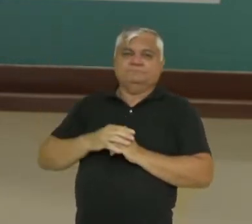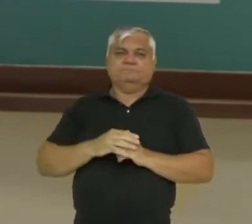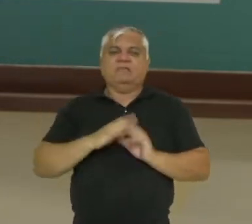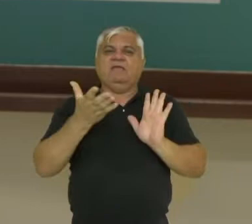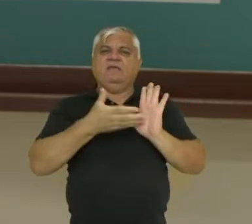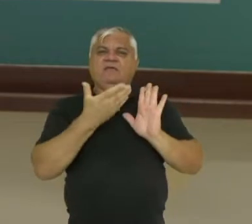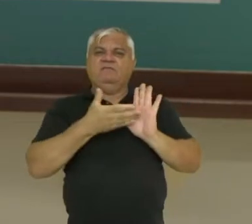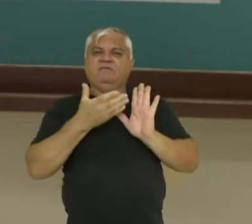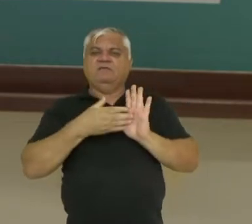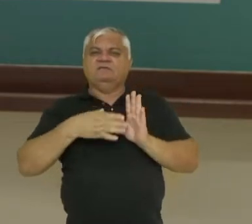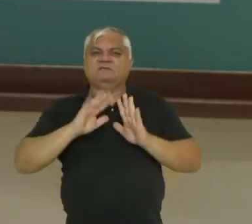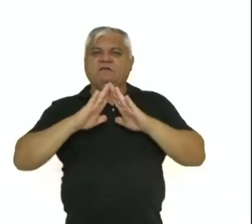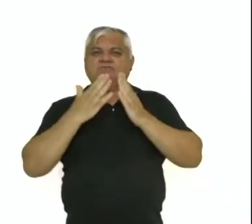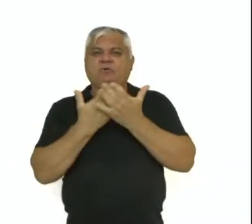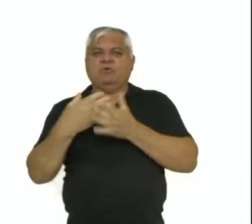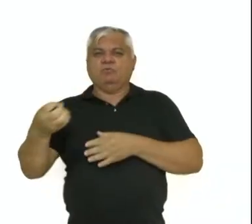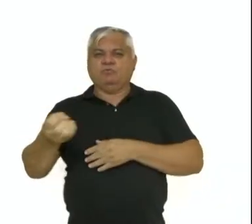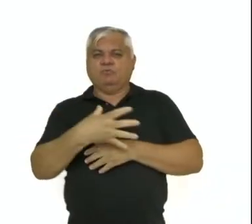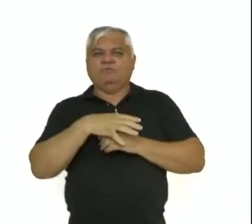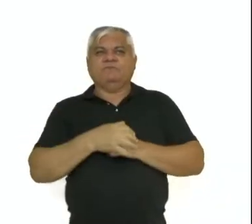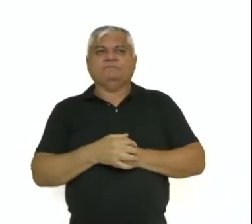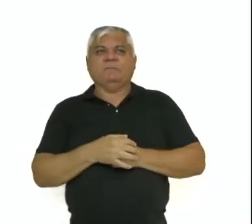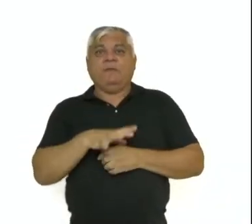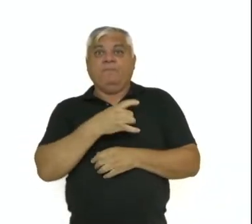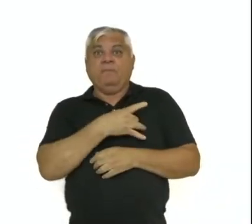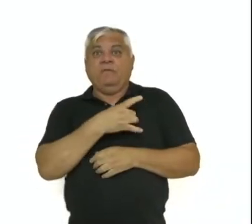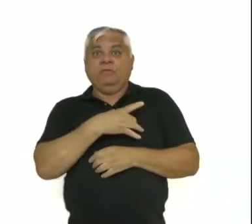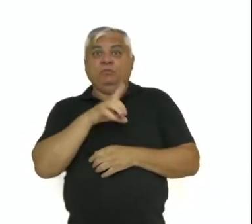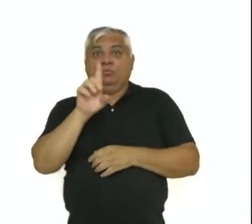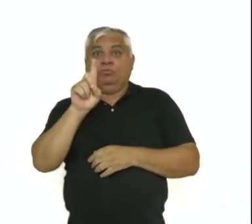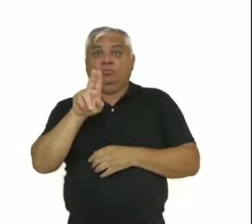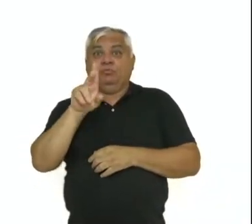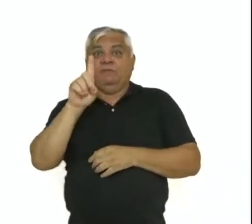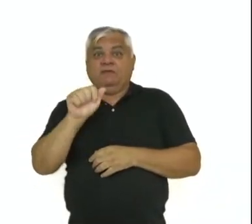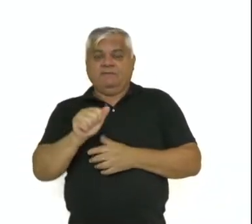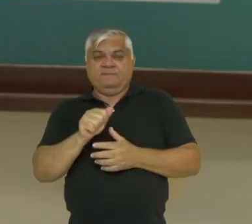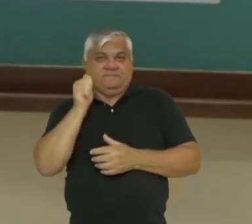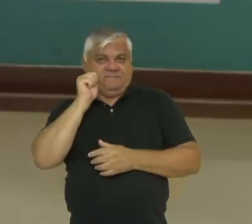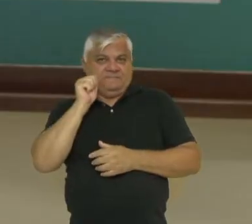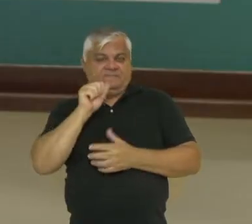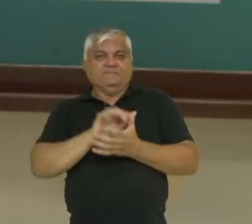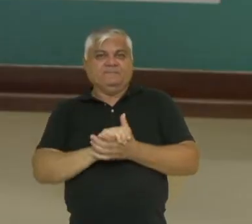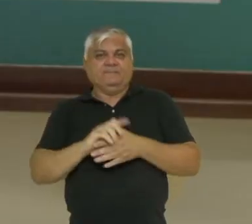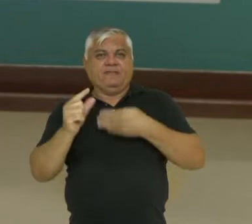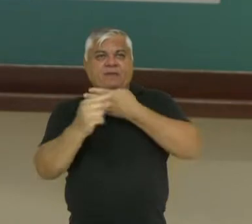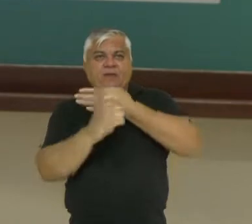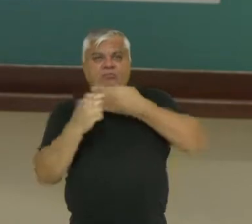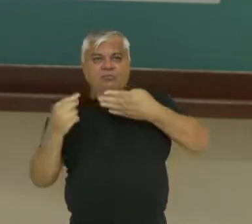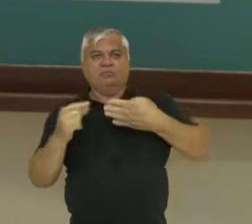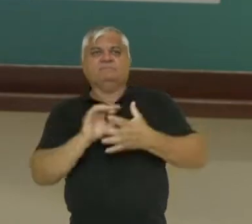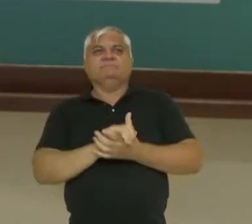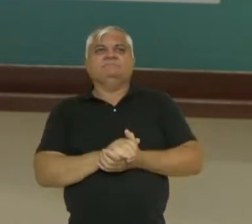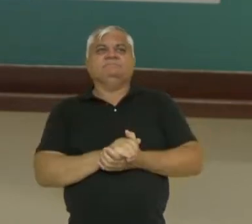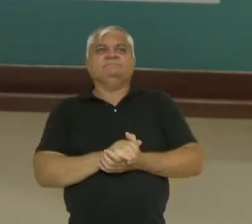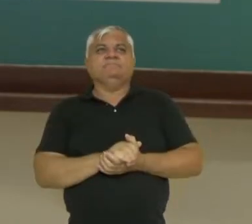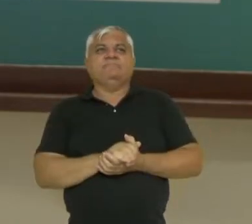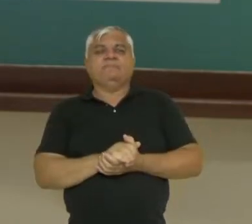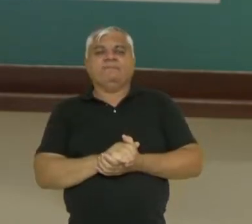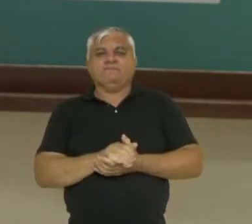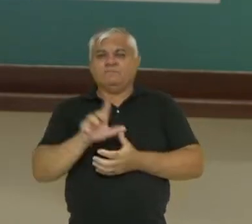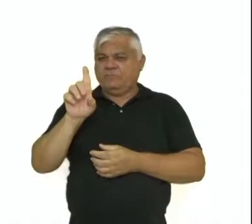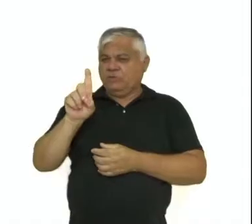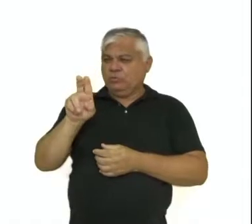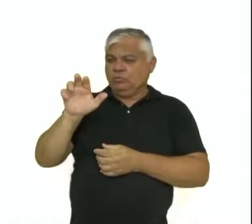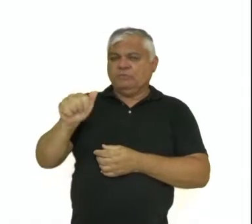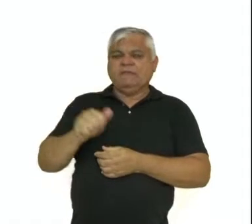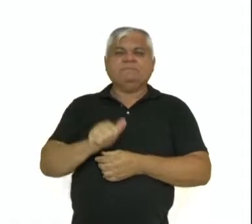Escola, Os Medos de Duda, por Alana Sandrelli Ferreira da Silva. Duda é